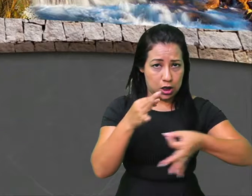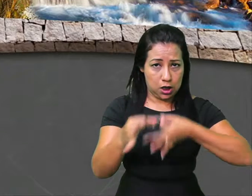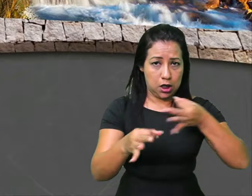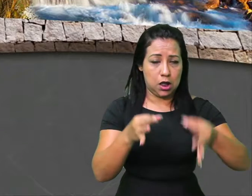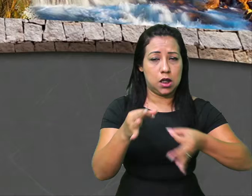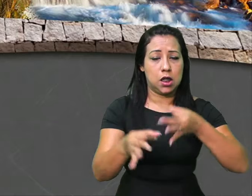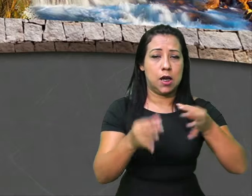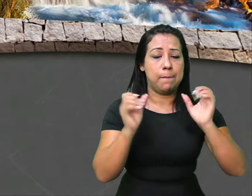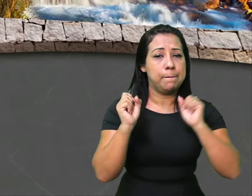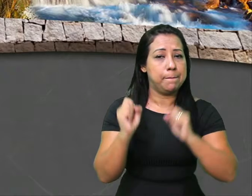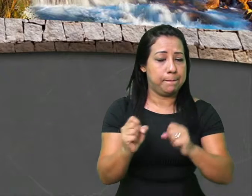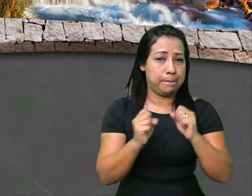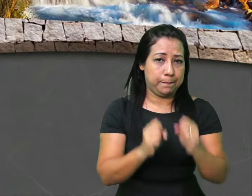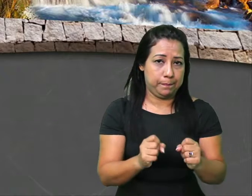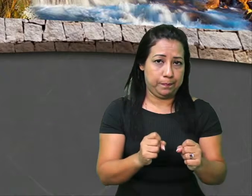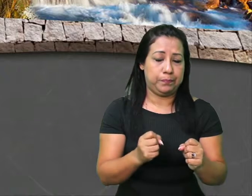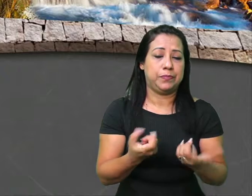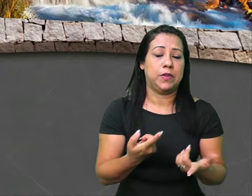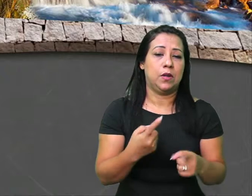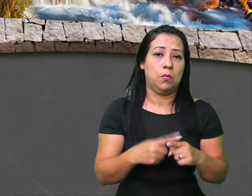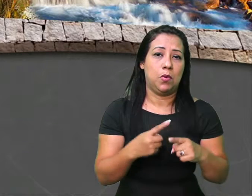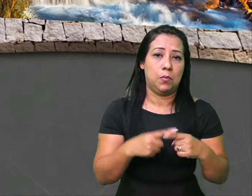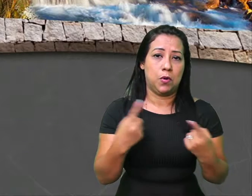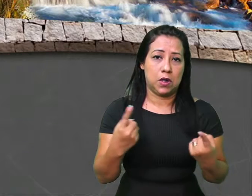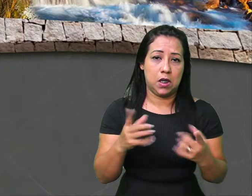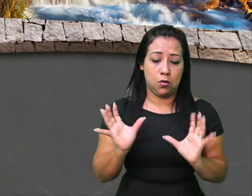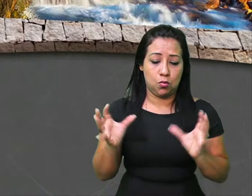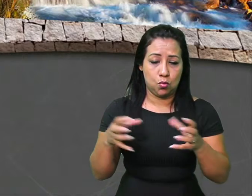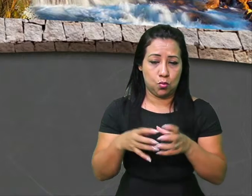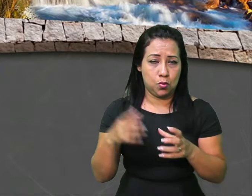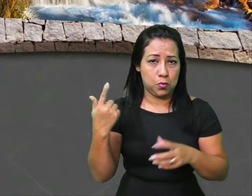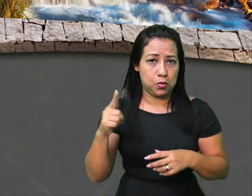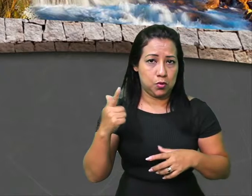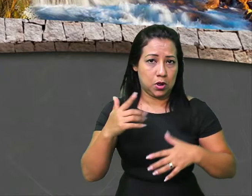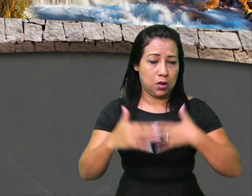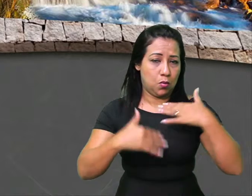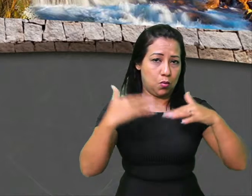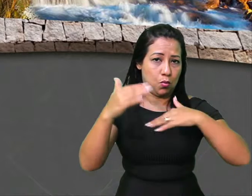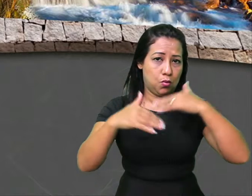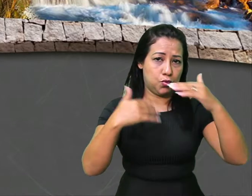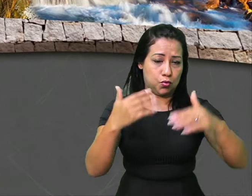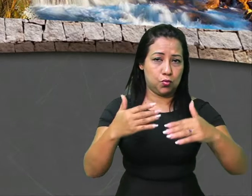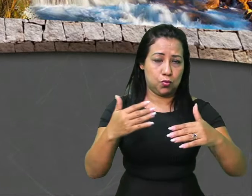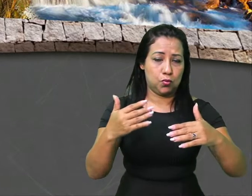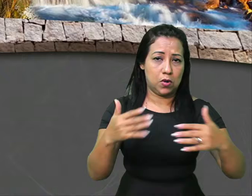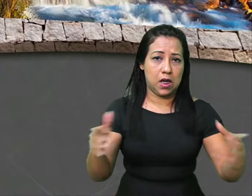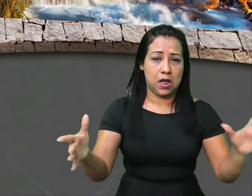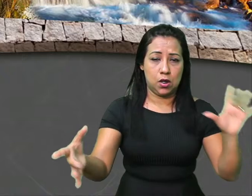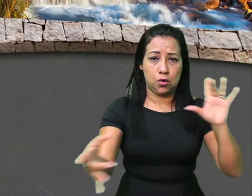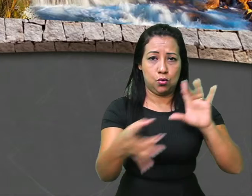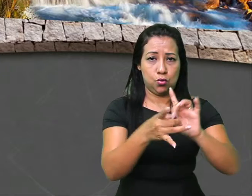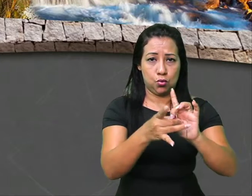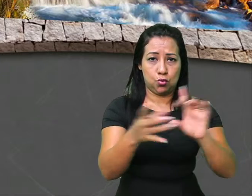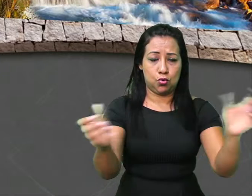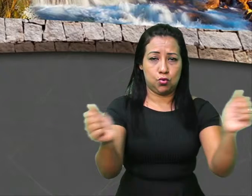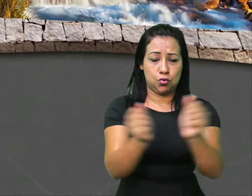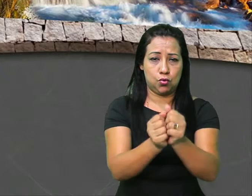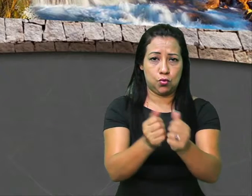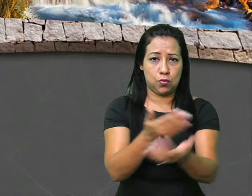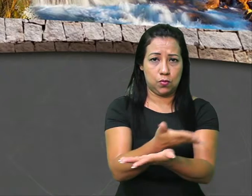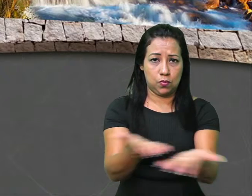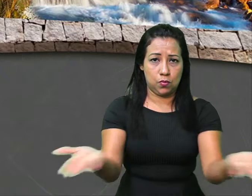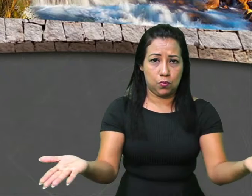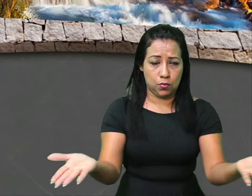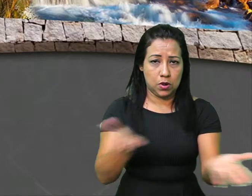conjunto, ok? Portanto, aí no grupo, vamos estar juntos para caminharmos no dia a dia